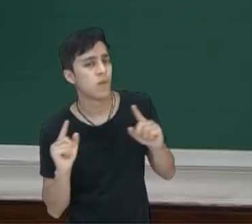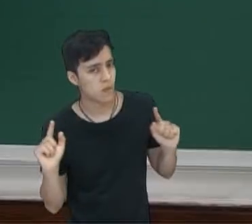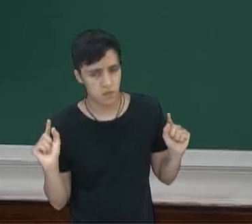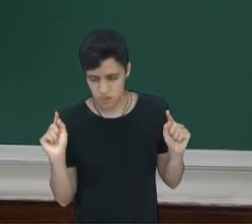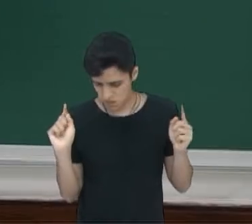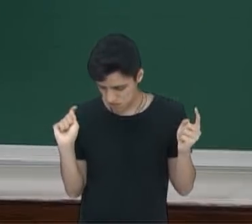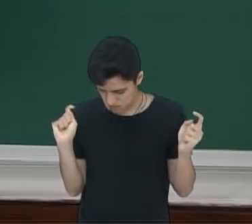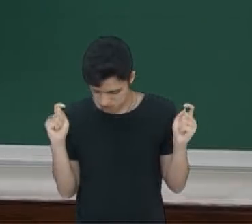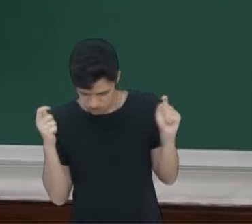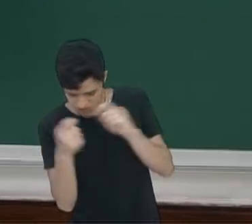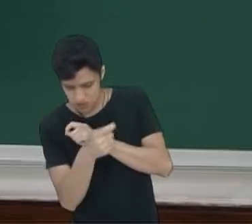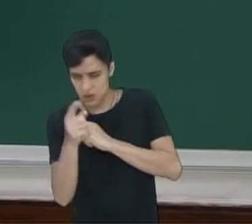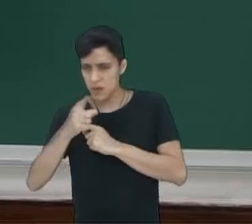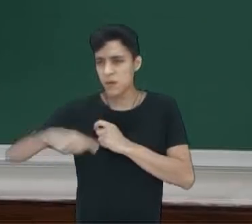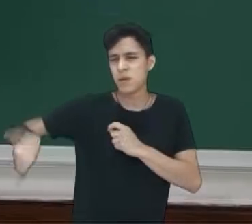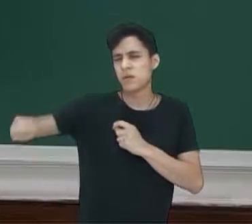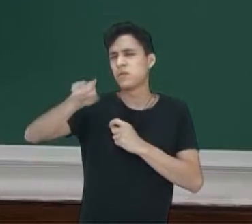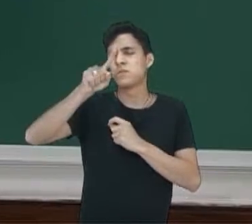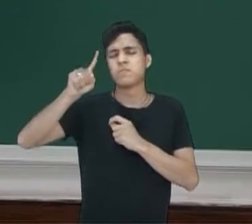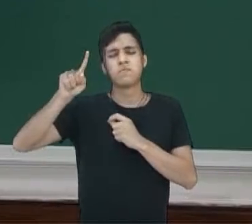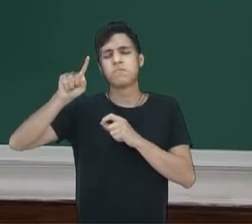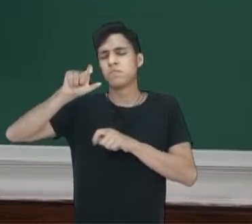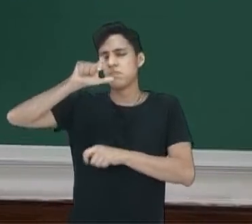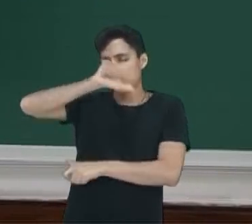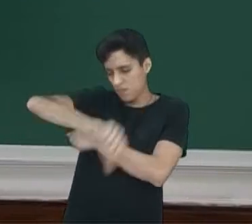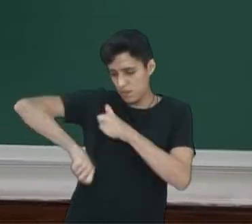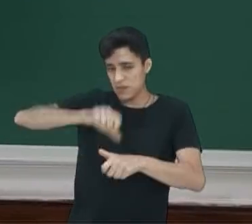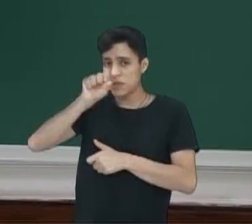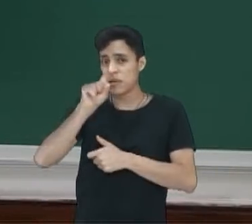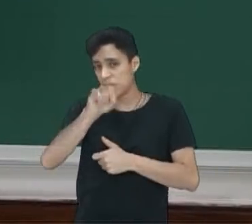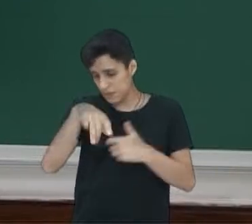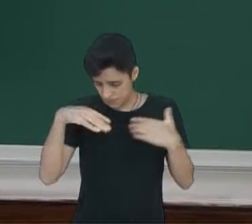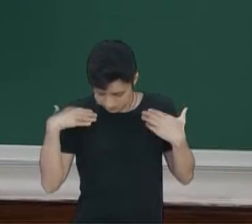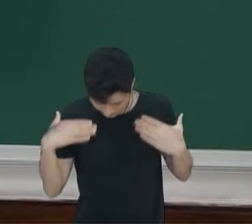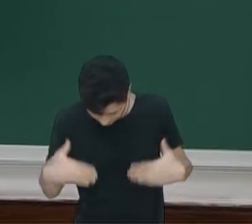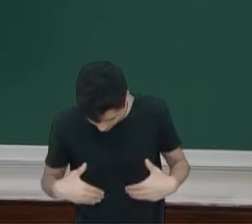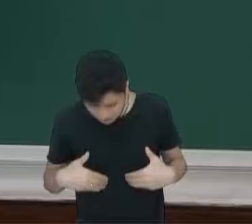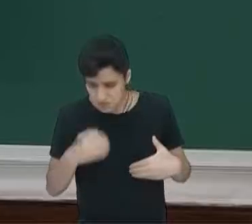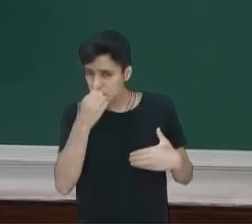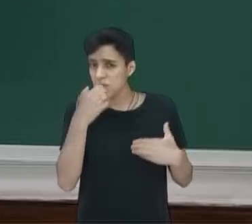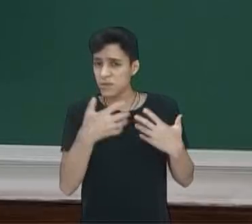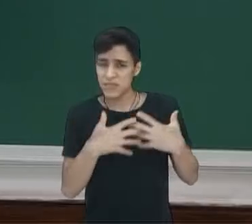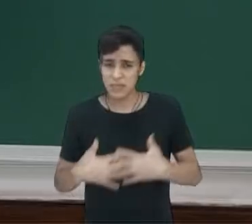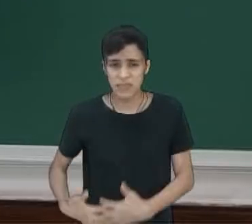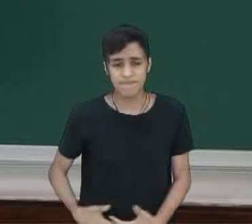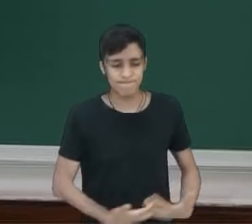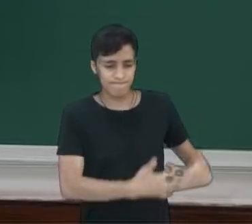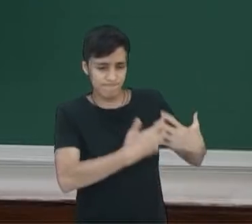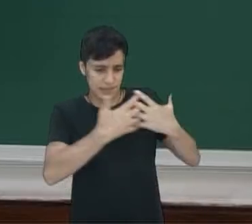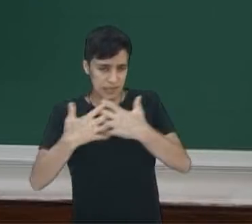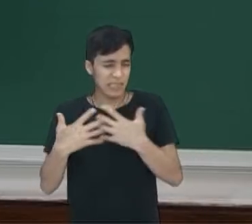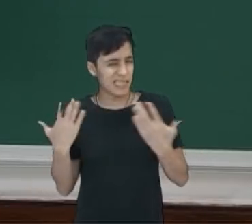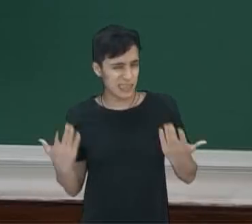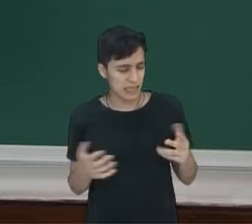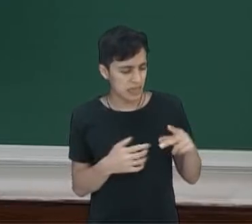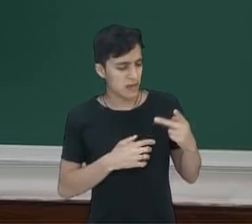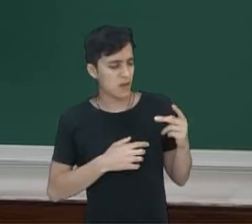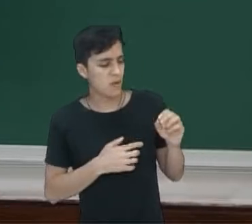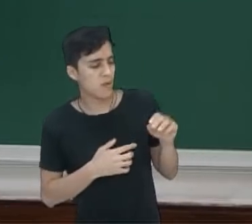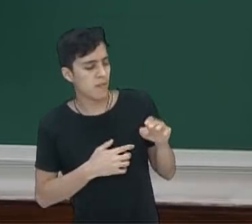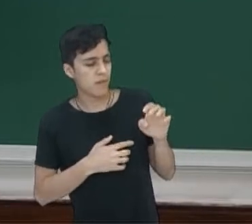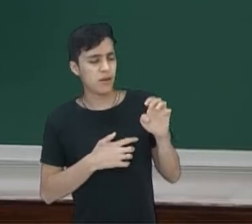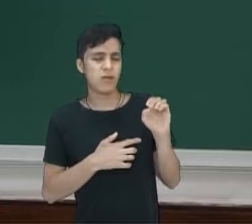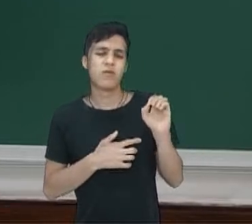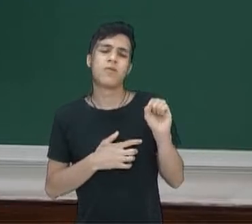né, que acabam acontecendo quando o nosso corpo se encontra em bom funcionamento, tá? Então, essa homeostase